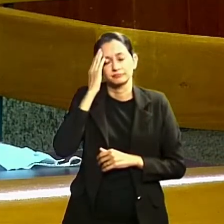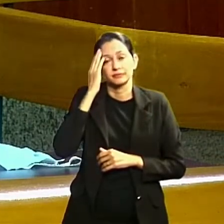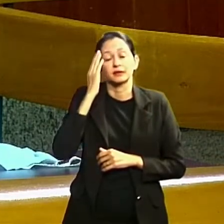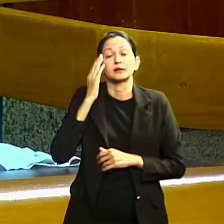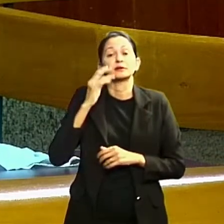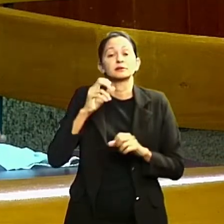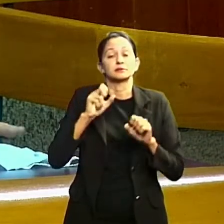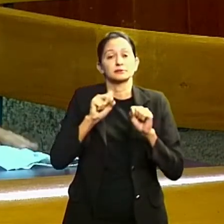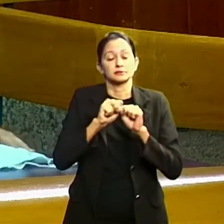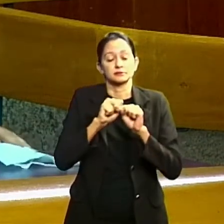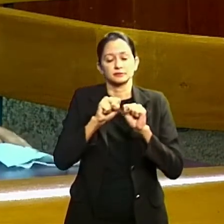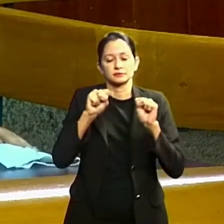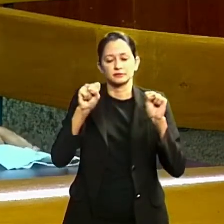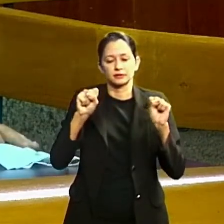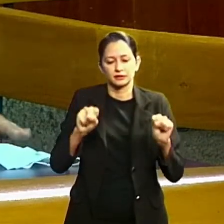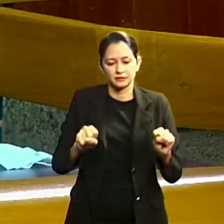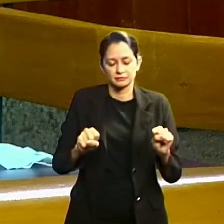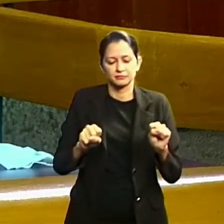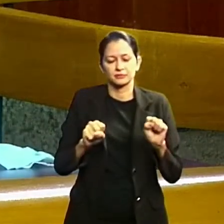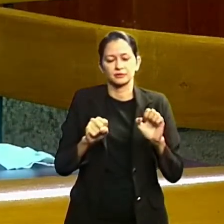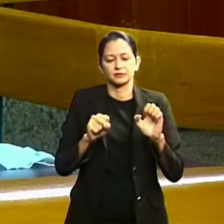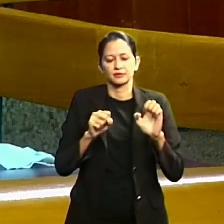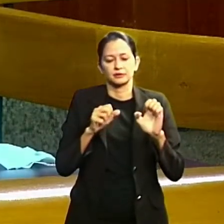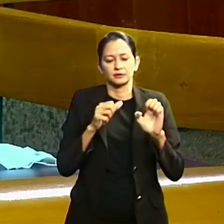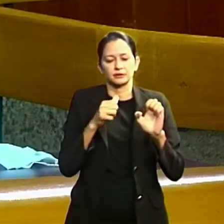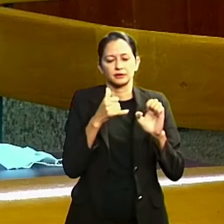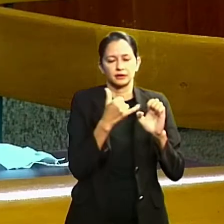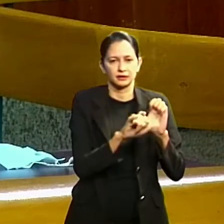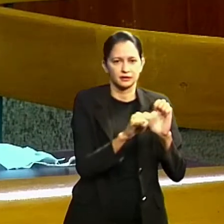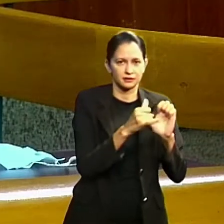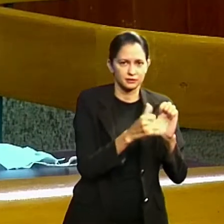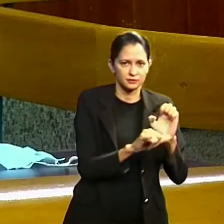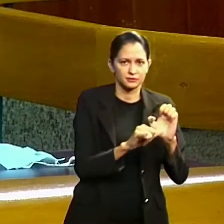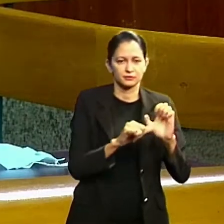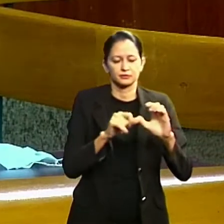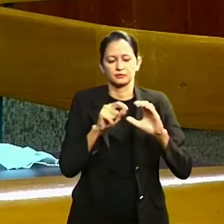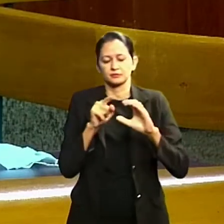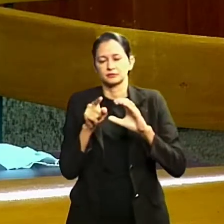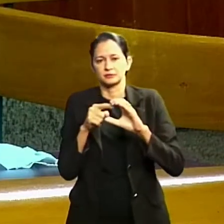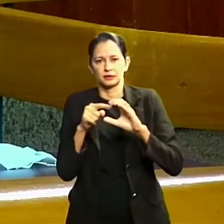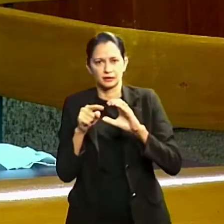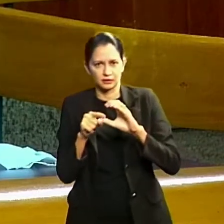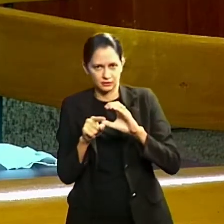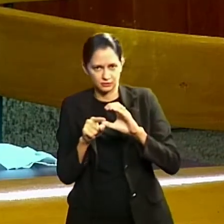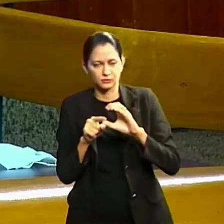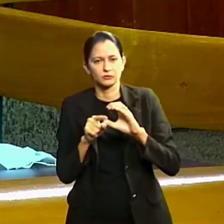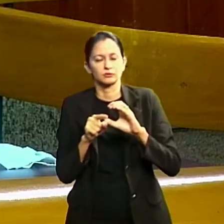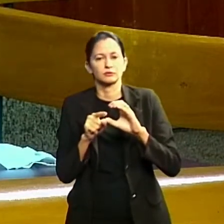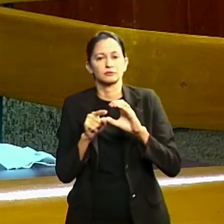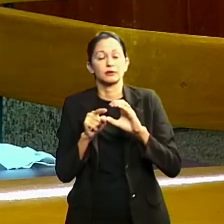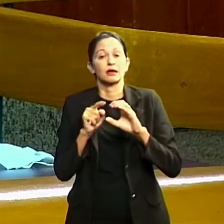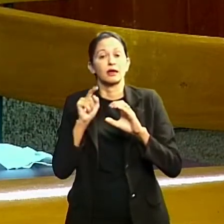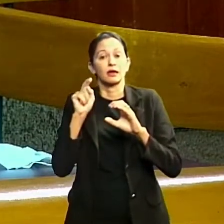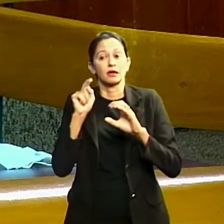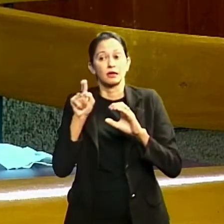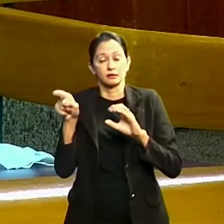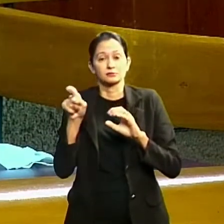o sistema da Enel, da Saneago, que não pudesse